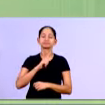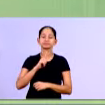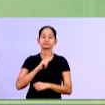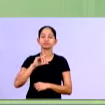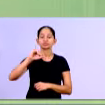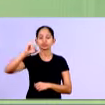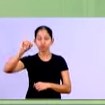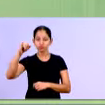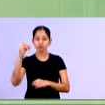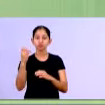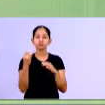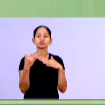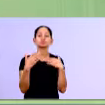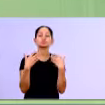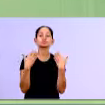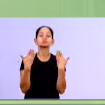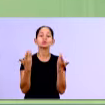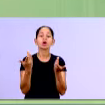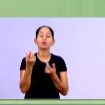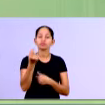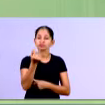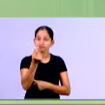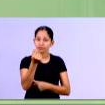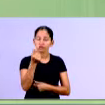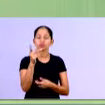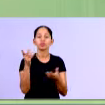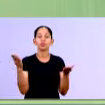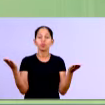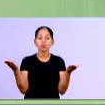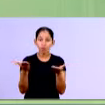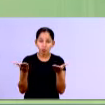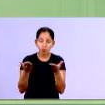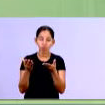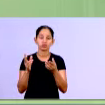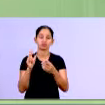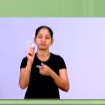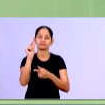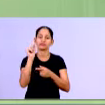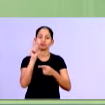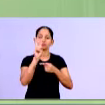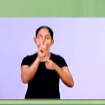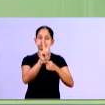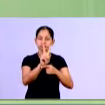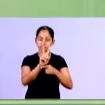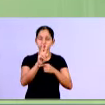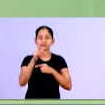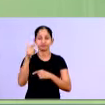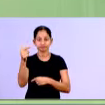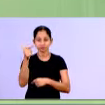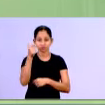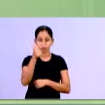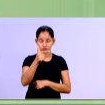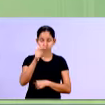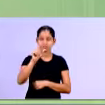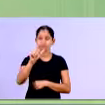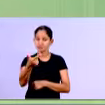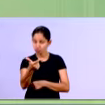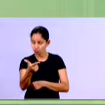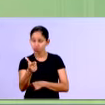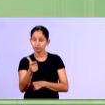igual. Qual o valor presente? Qual o valor que ele está financiando? 22 mil,